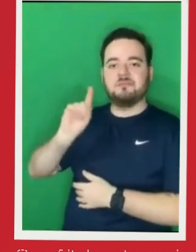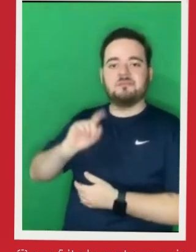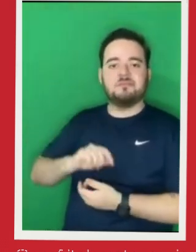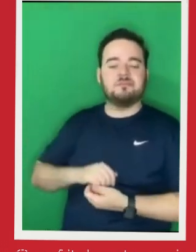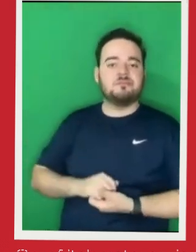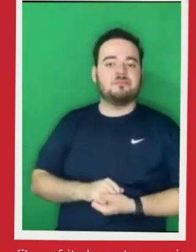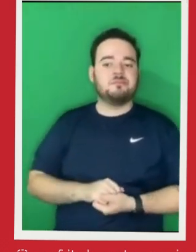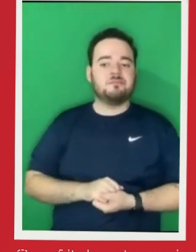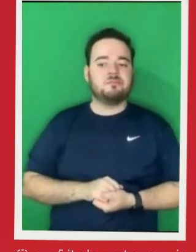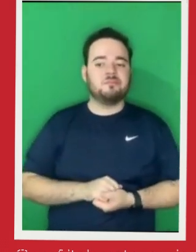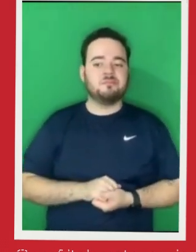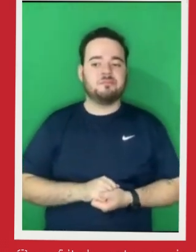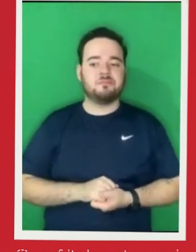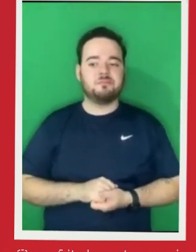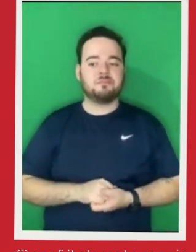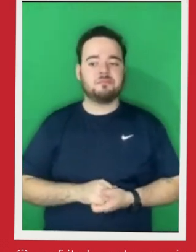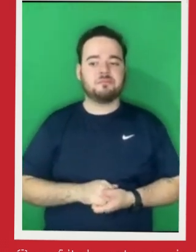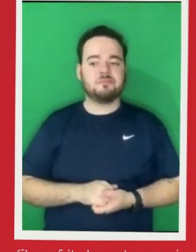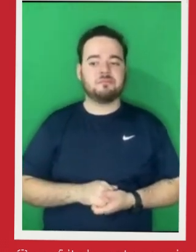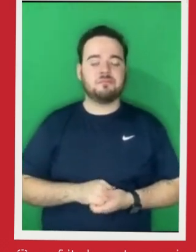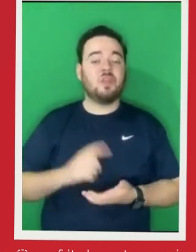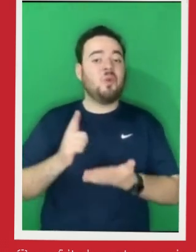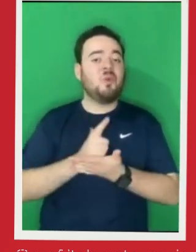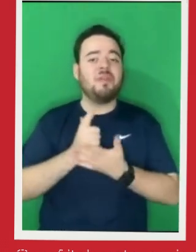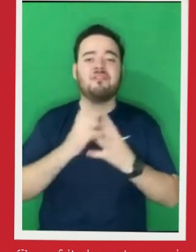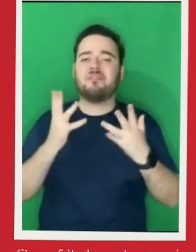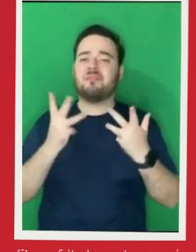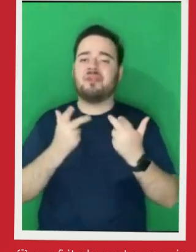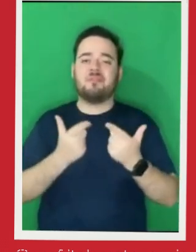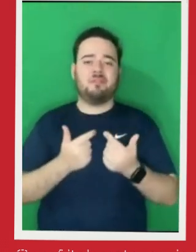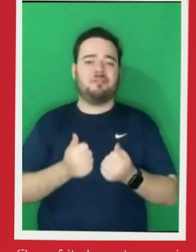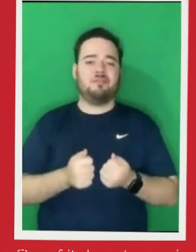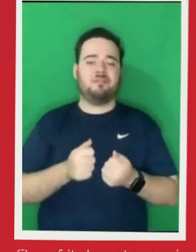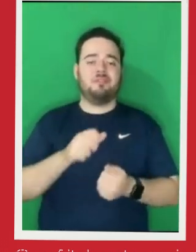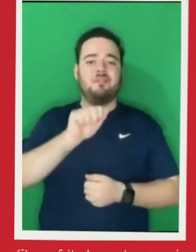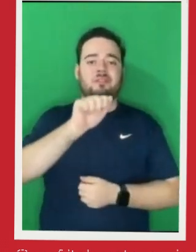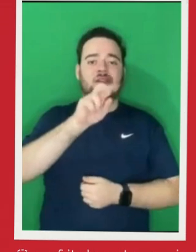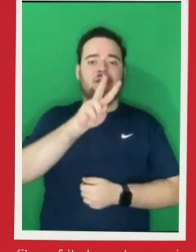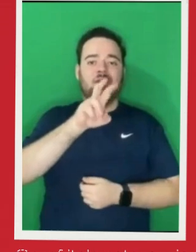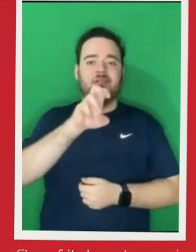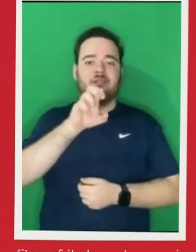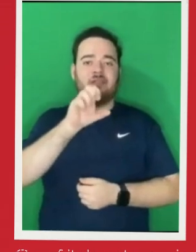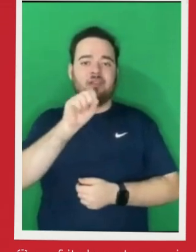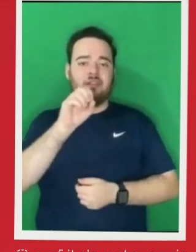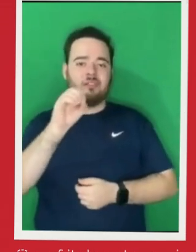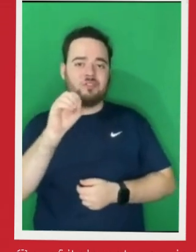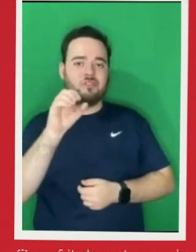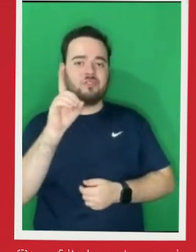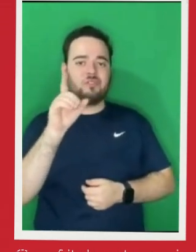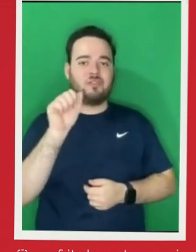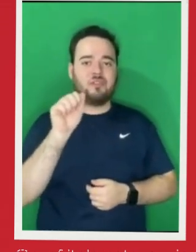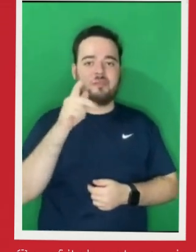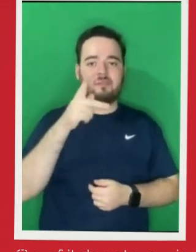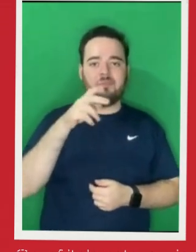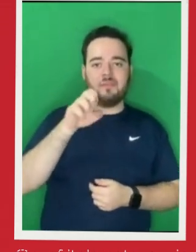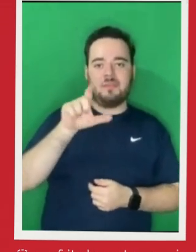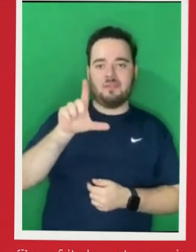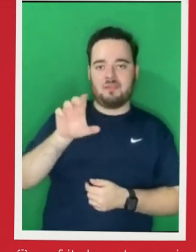mais. O Avestopele é um livro maravilhoso, né, gente? É maravilhoso. Eu recomendo muito que vocês leiam, ainda mais com